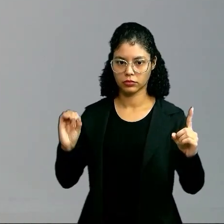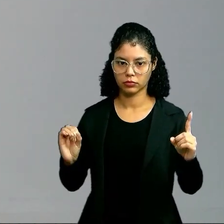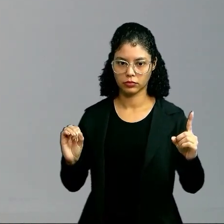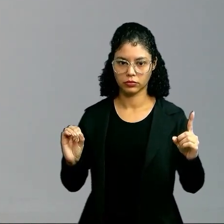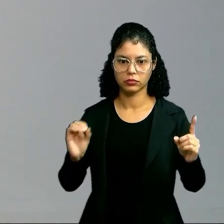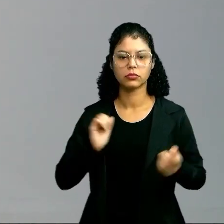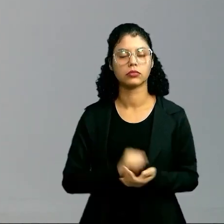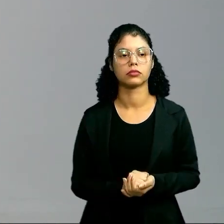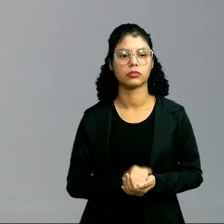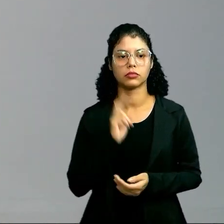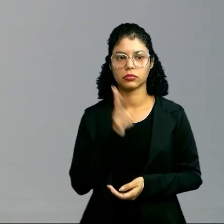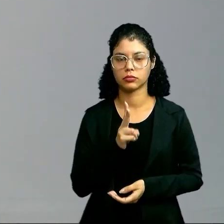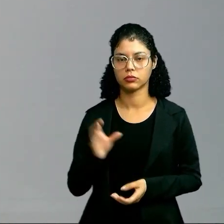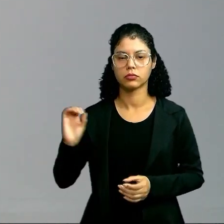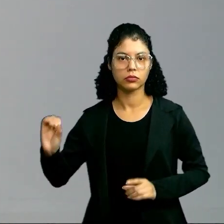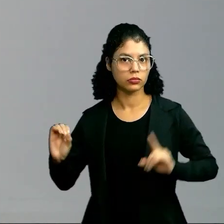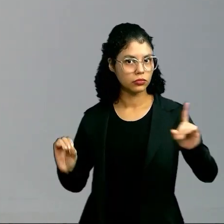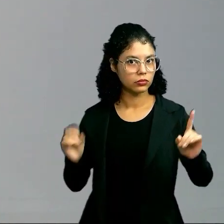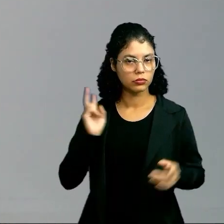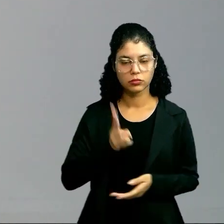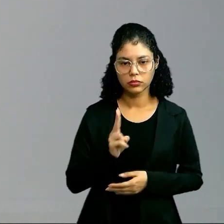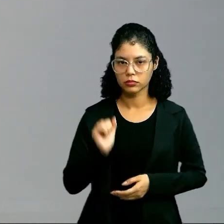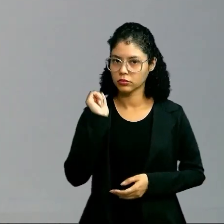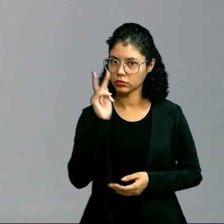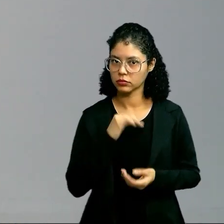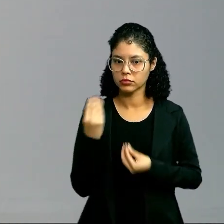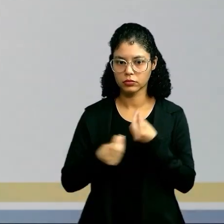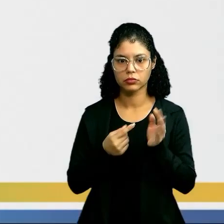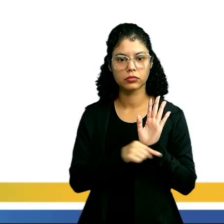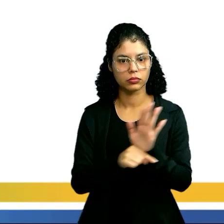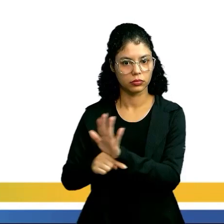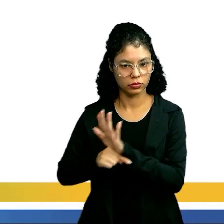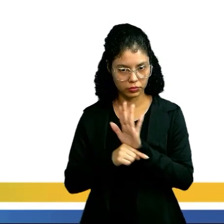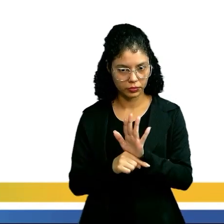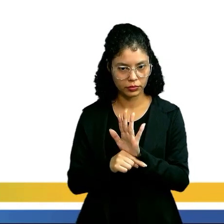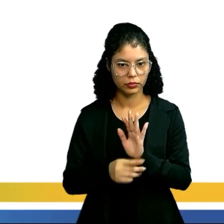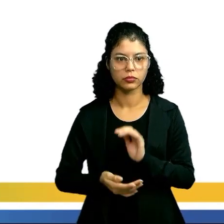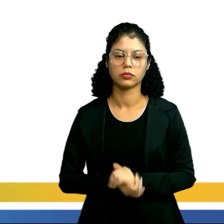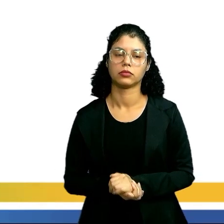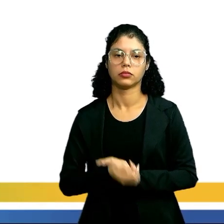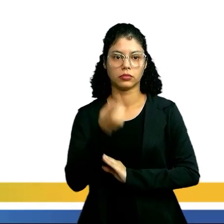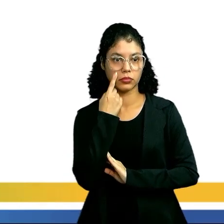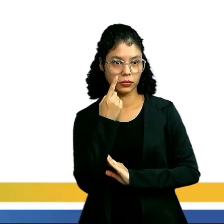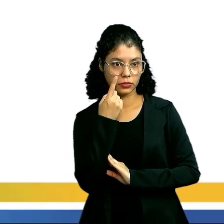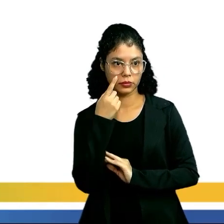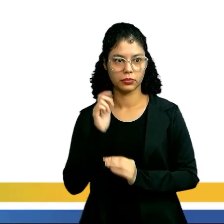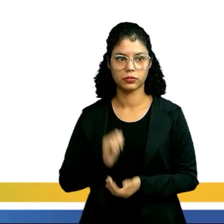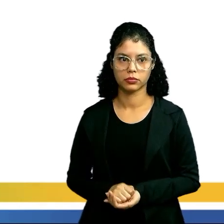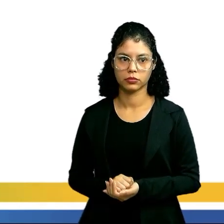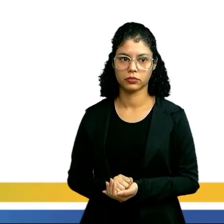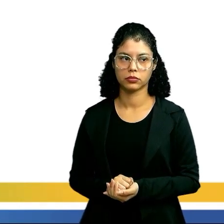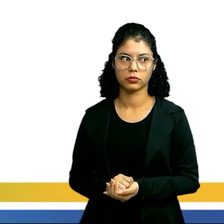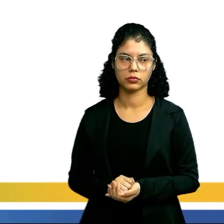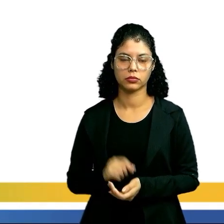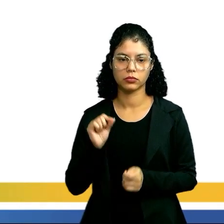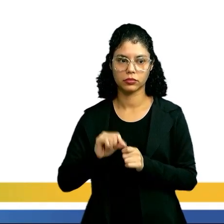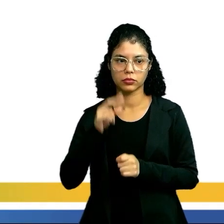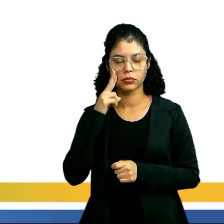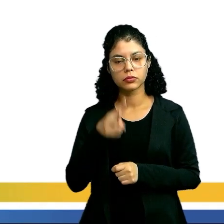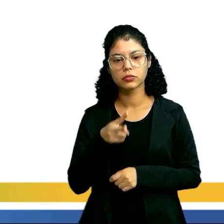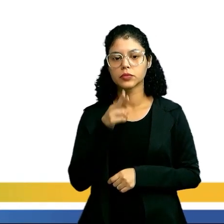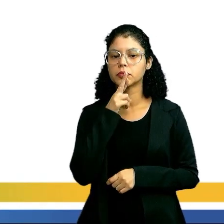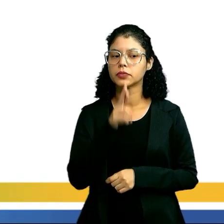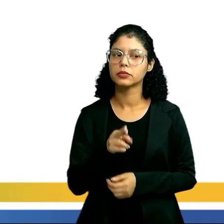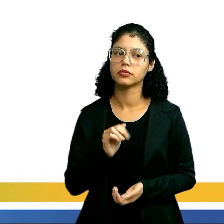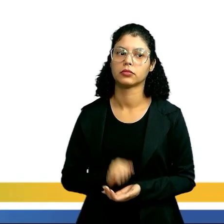vão passar nos pontos 0 e 1, ok? Como a gente acabou de mostrar. Então, bora ver